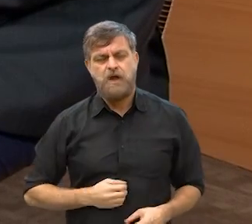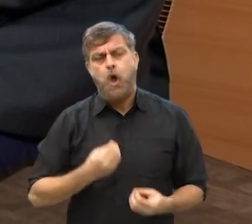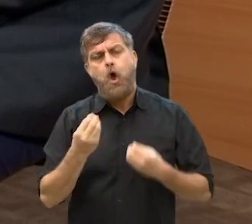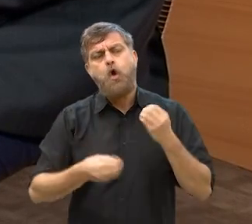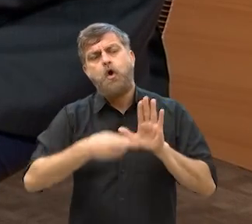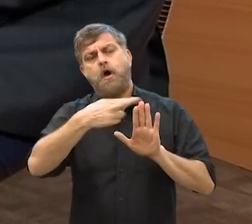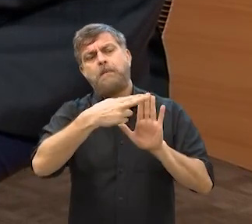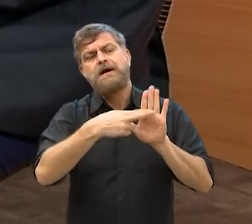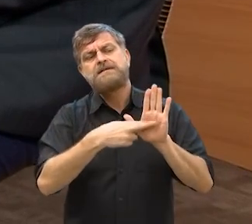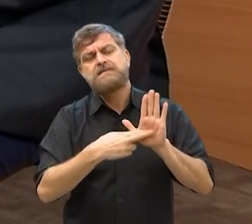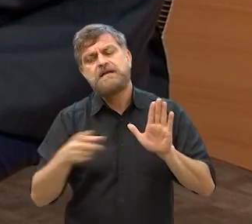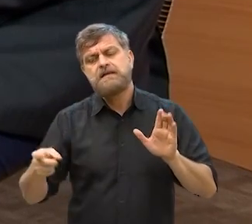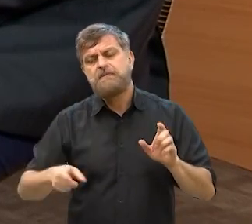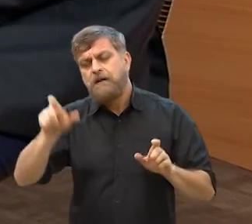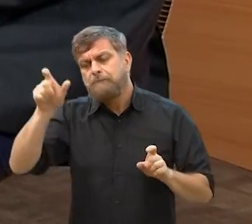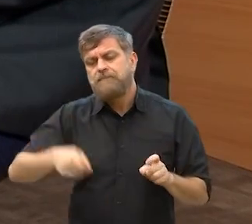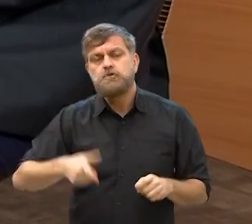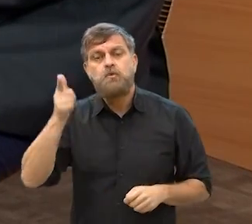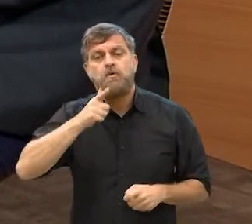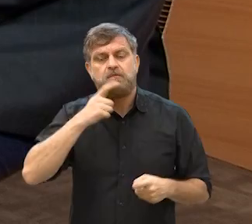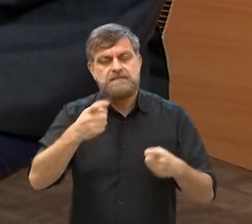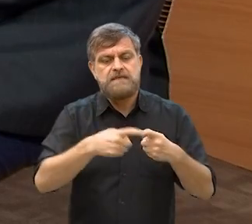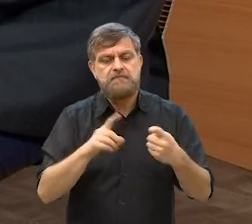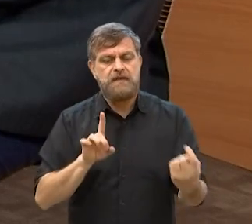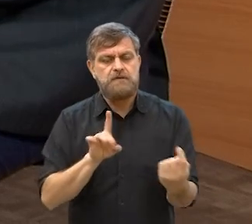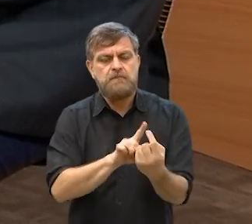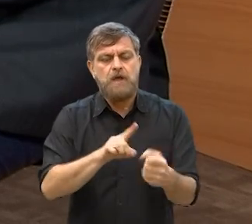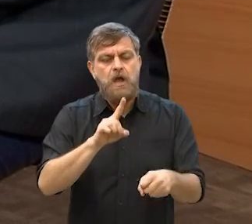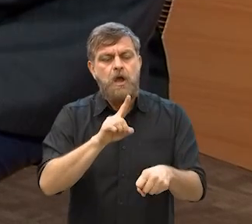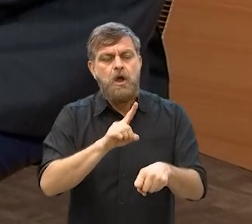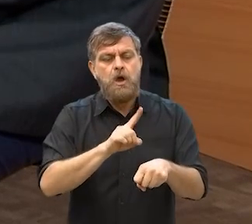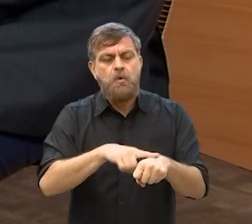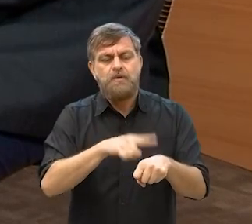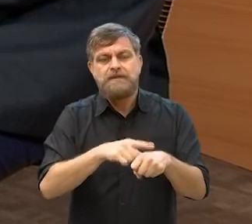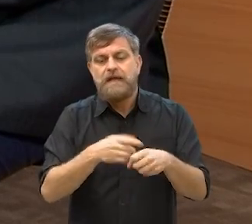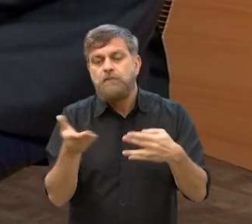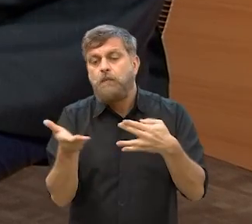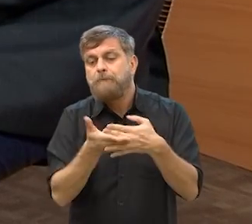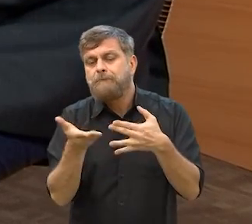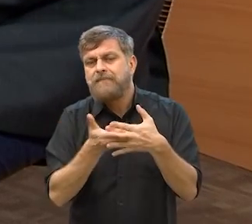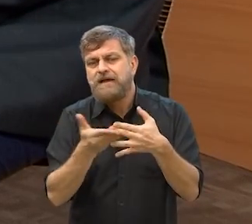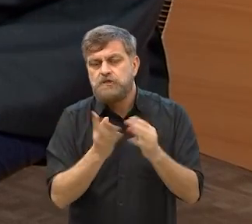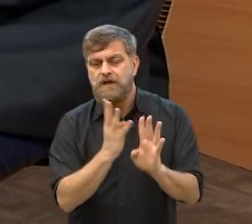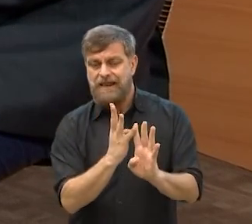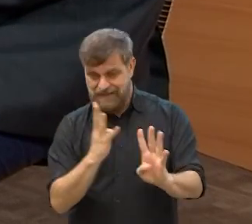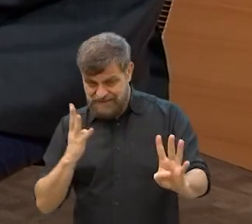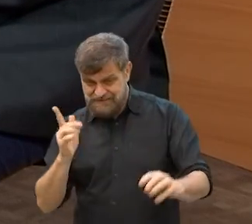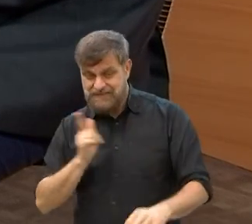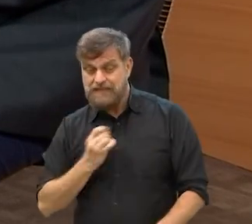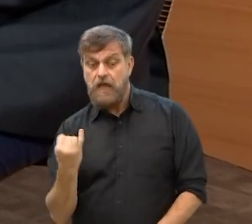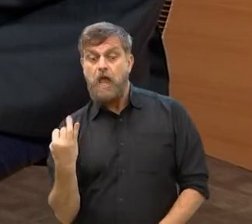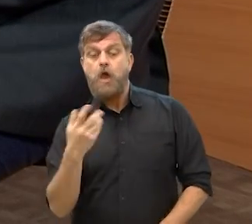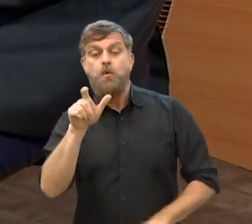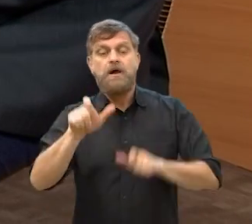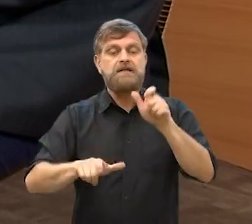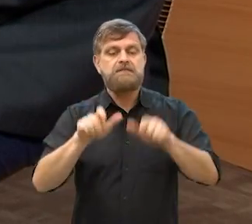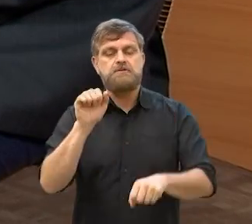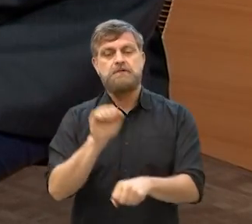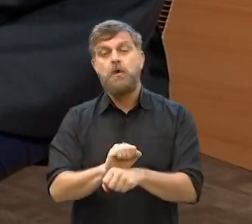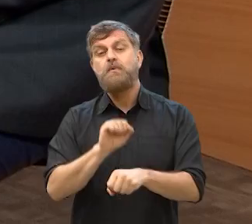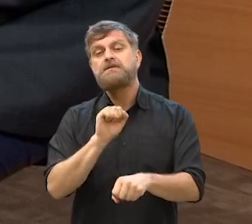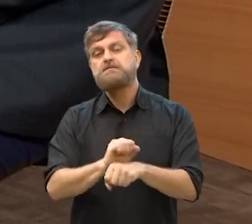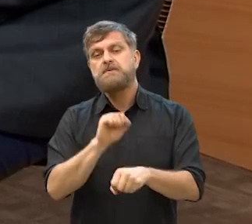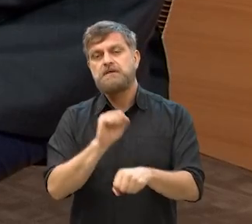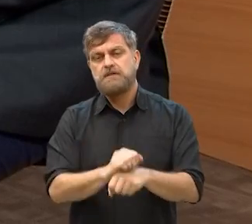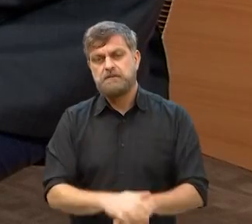critério adotado para consulta, o tempo médio aí, se existe a lista de espera, quantas pessoas estão nessa lista de espera. Com